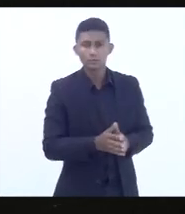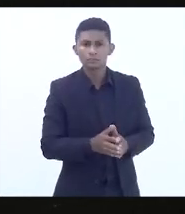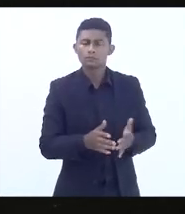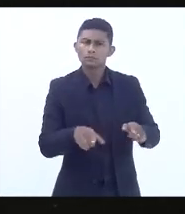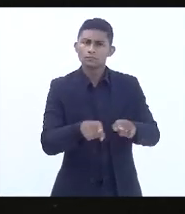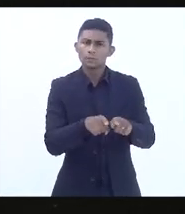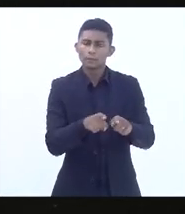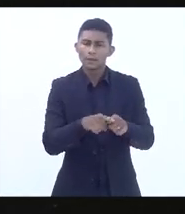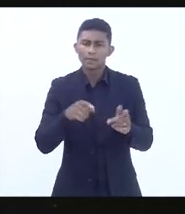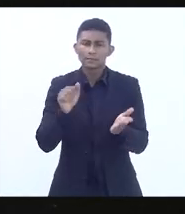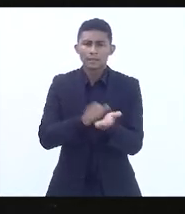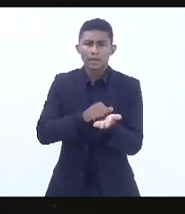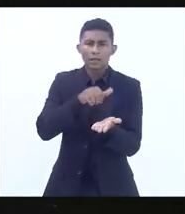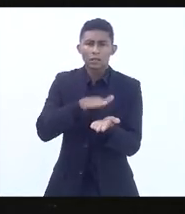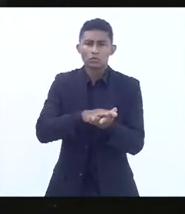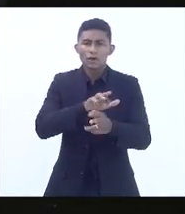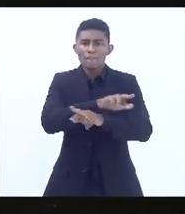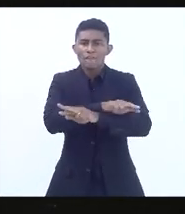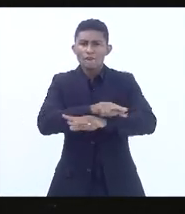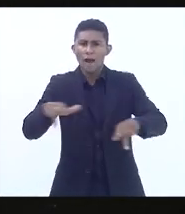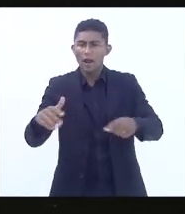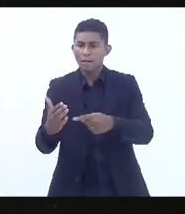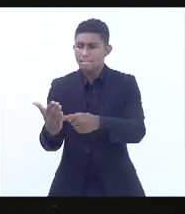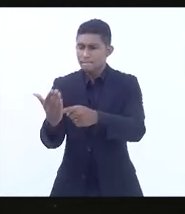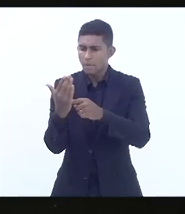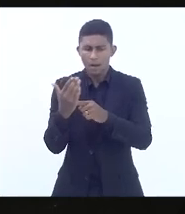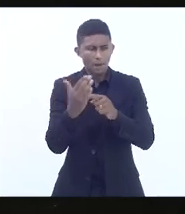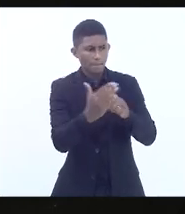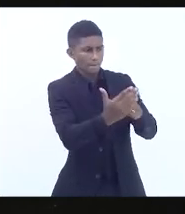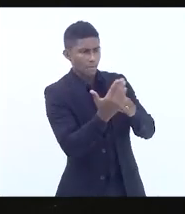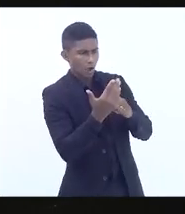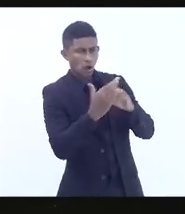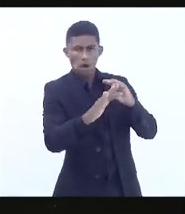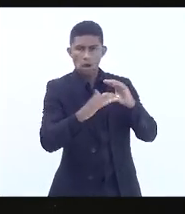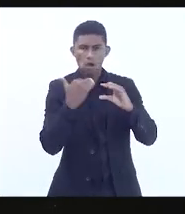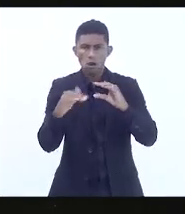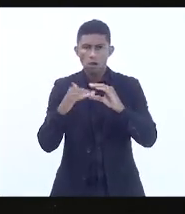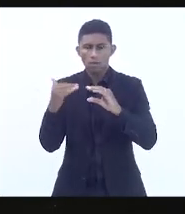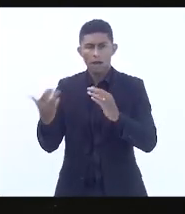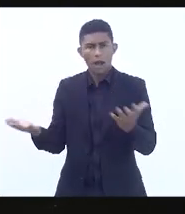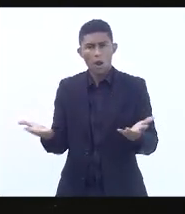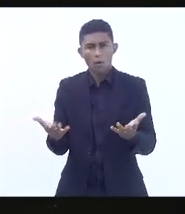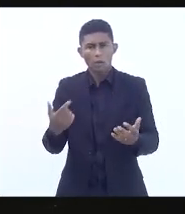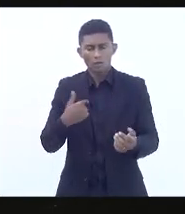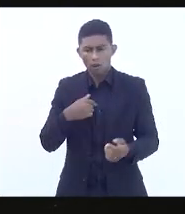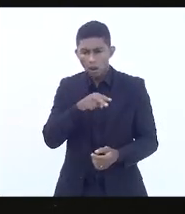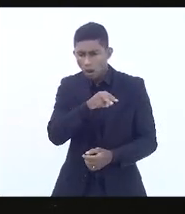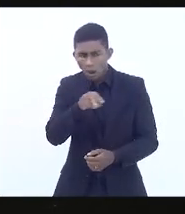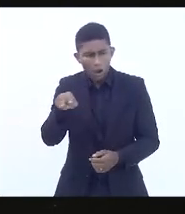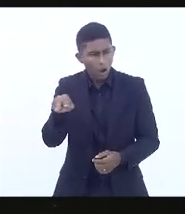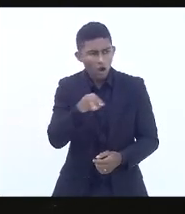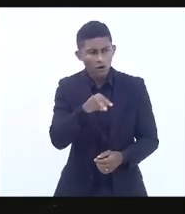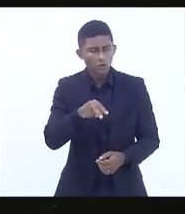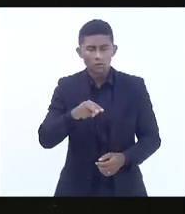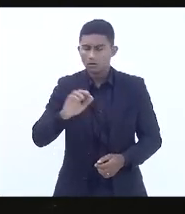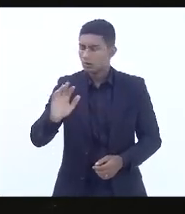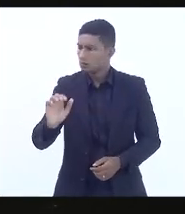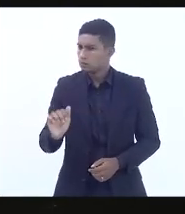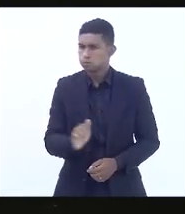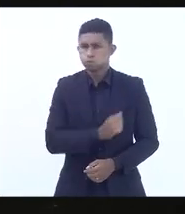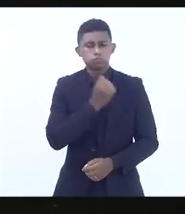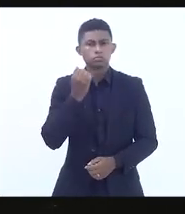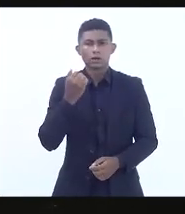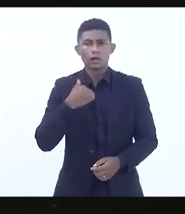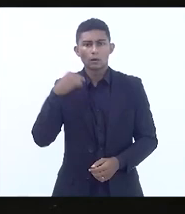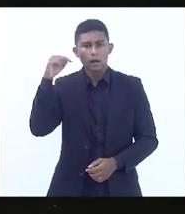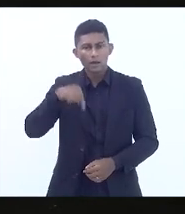diversas denúncias, eu resolvi me pronunciar, nobre deputado que preside essa casa, Valdo Ceasa, no